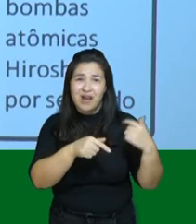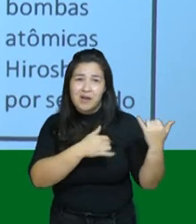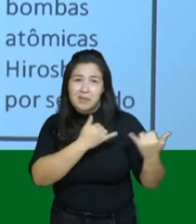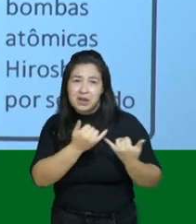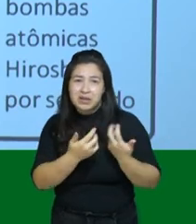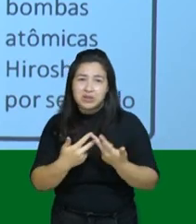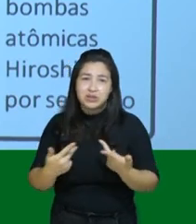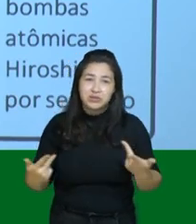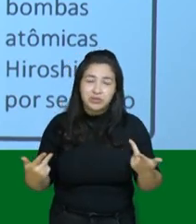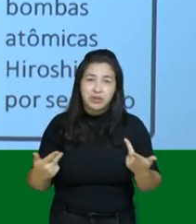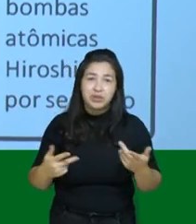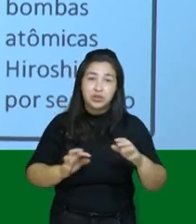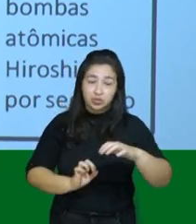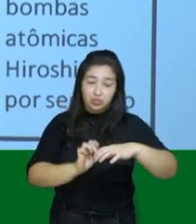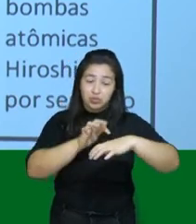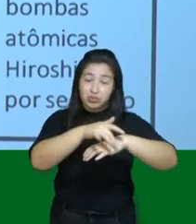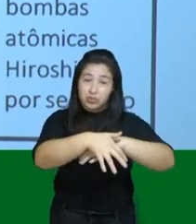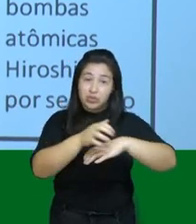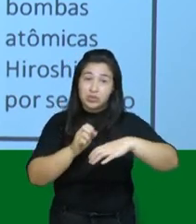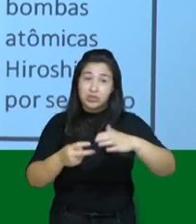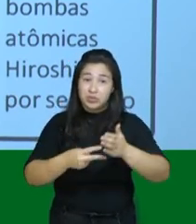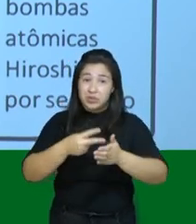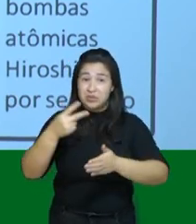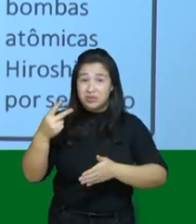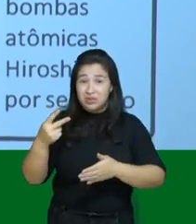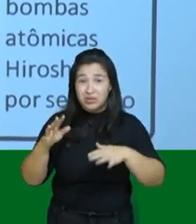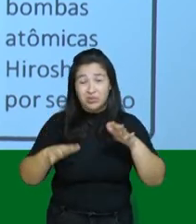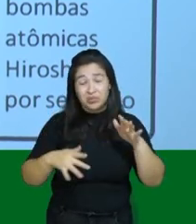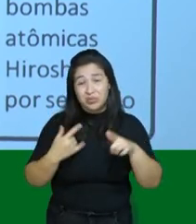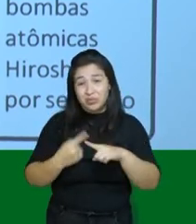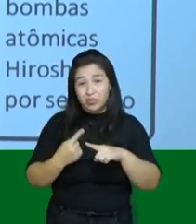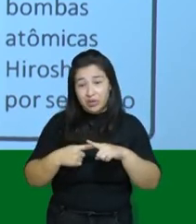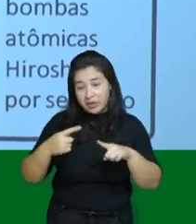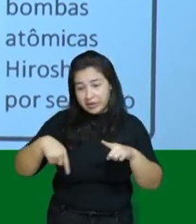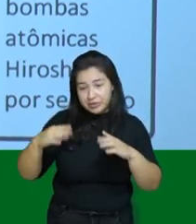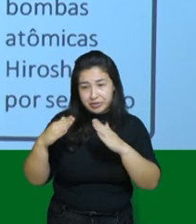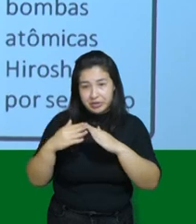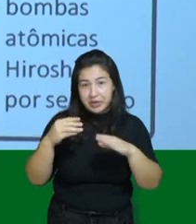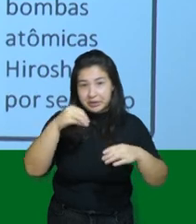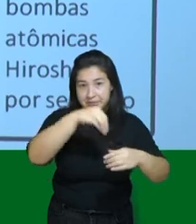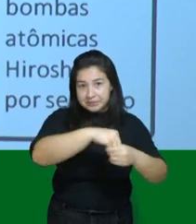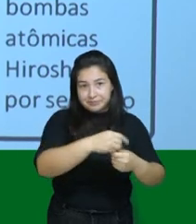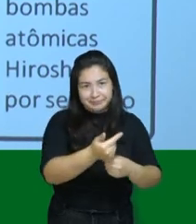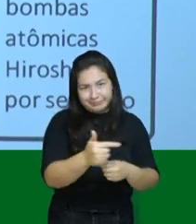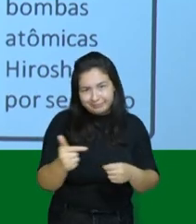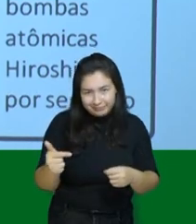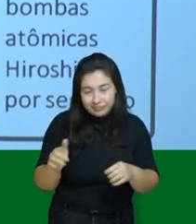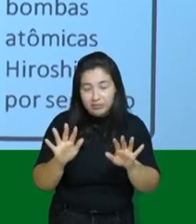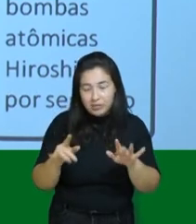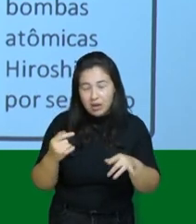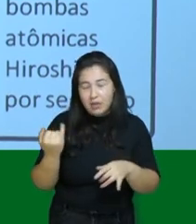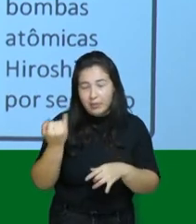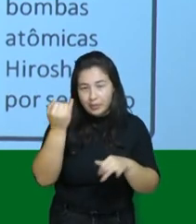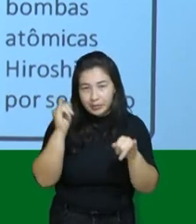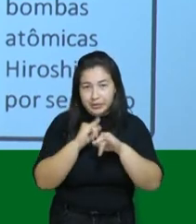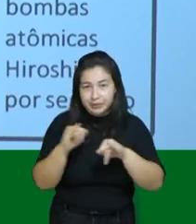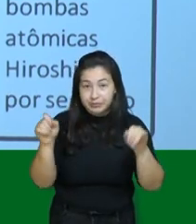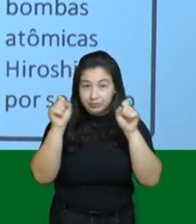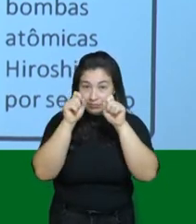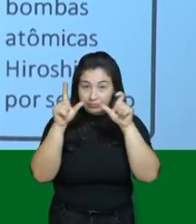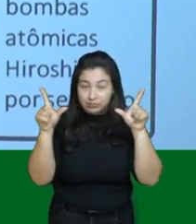geralmente os oceanos estão em segundo plano, às vezes, né? Porque a gente não mora no oceano. Mas é bom fazer esse alerta. Olha